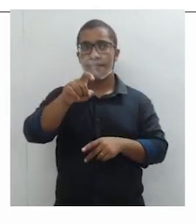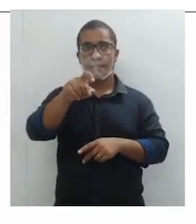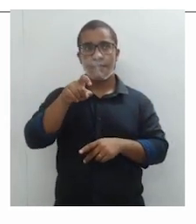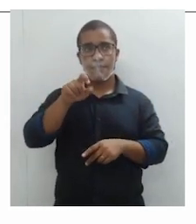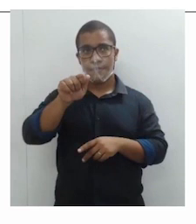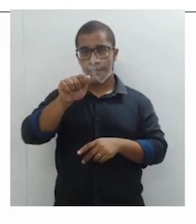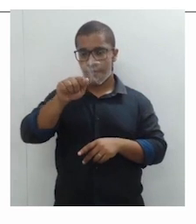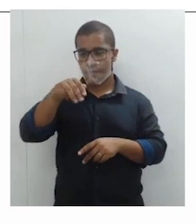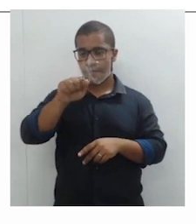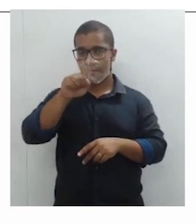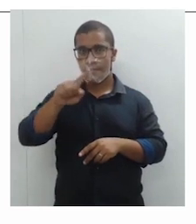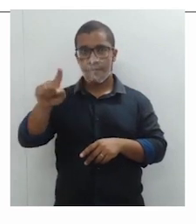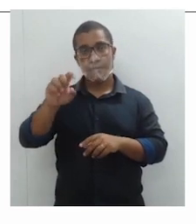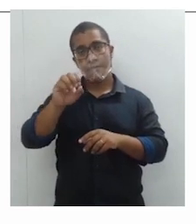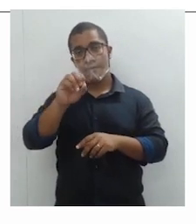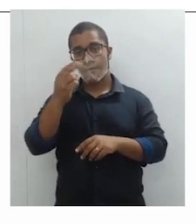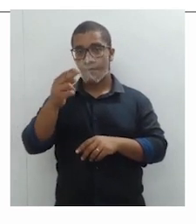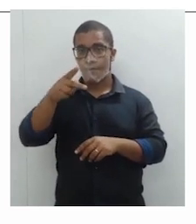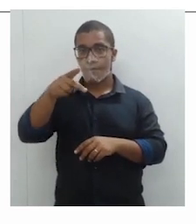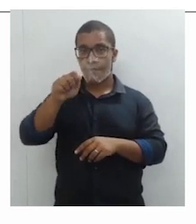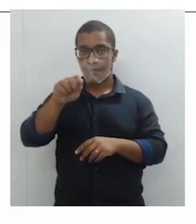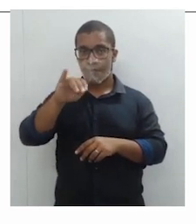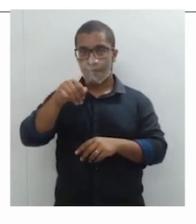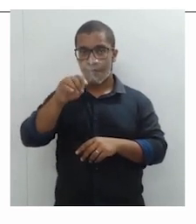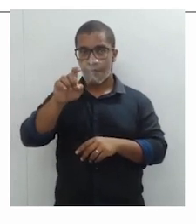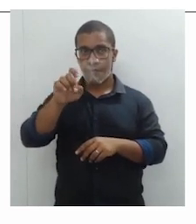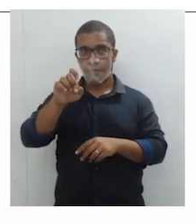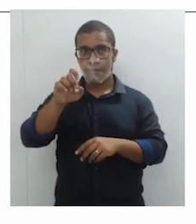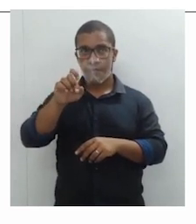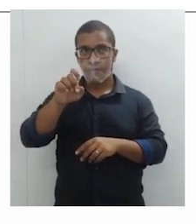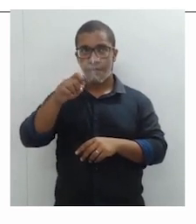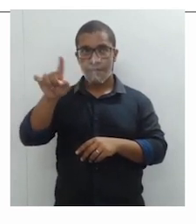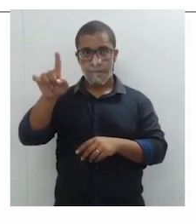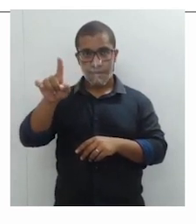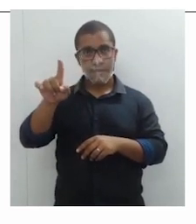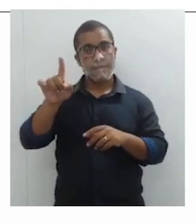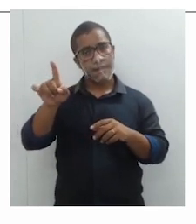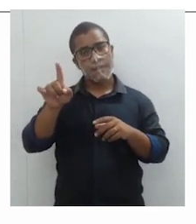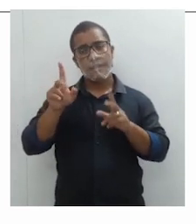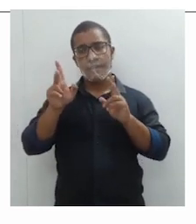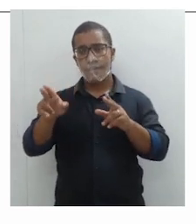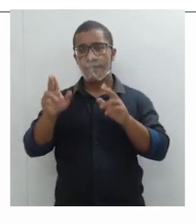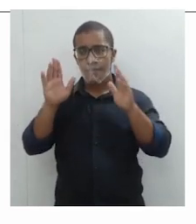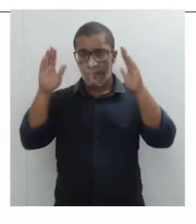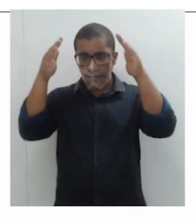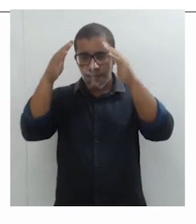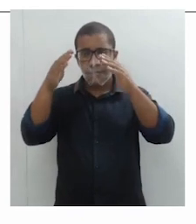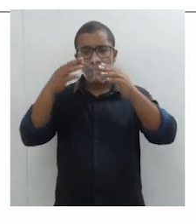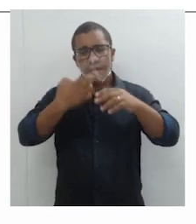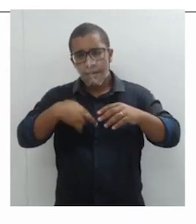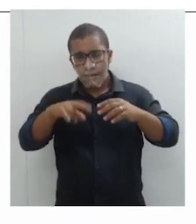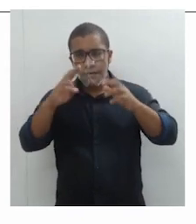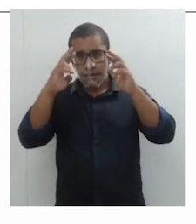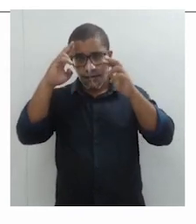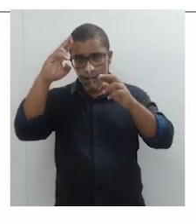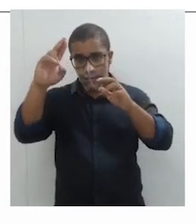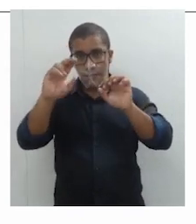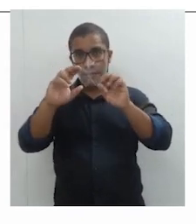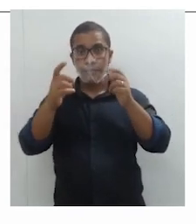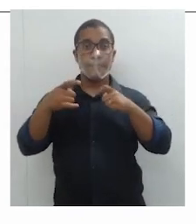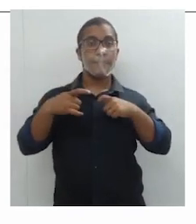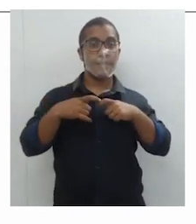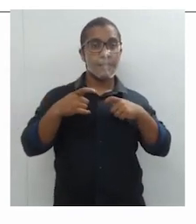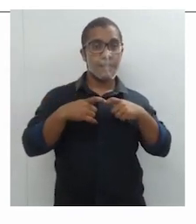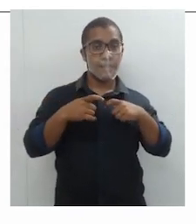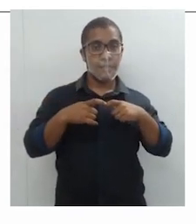os quais exercem a função de sacerdotes e médicos para ser pagel Xamã a